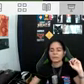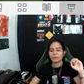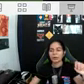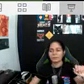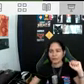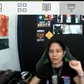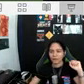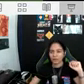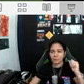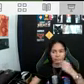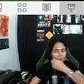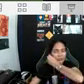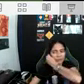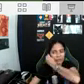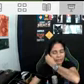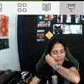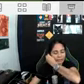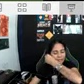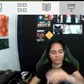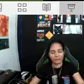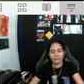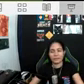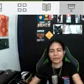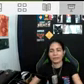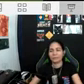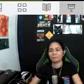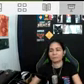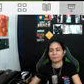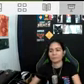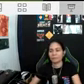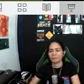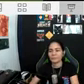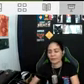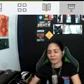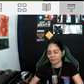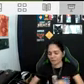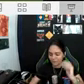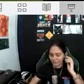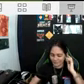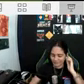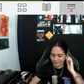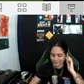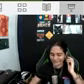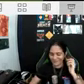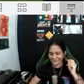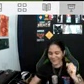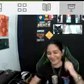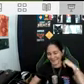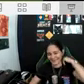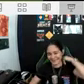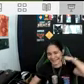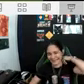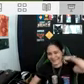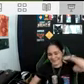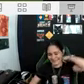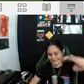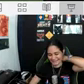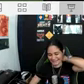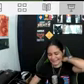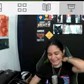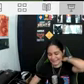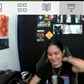variação de objeto? Boa noite, Brenda. Seja bem-vinda à aula. Boa noite, professora. Conseguiu entrar,